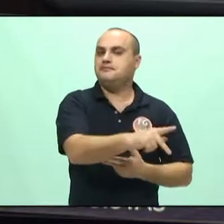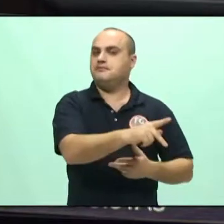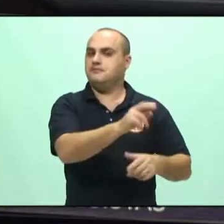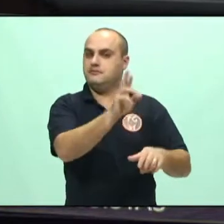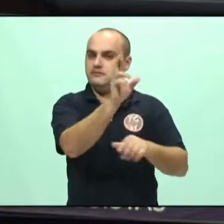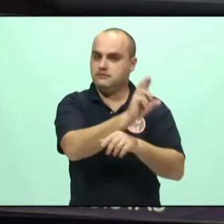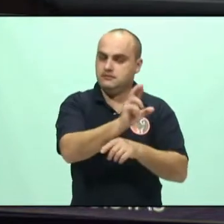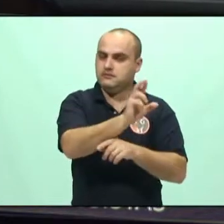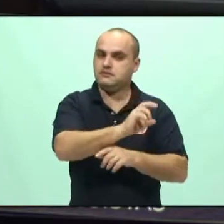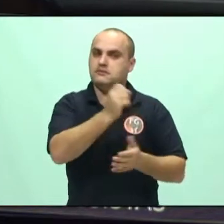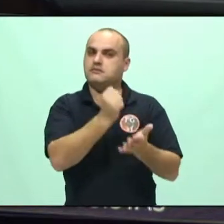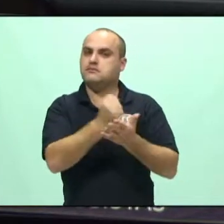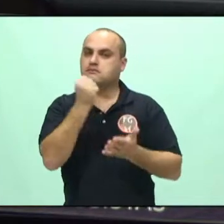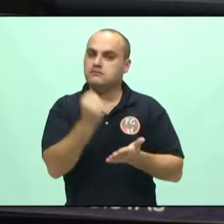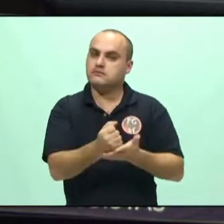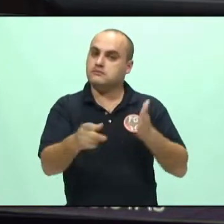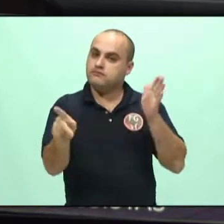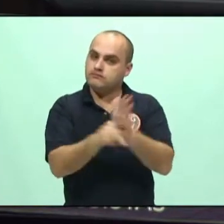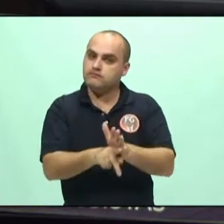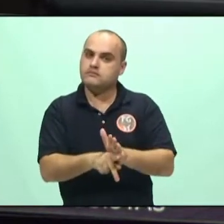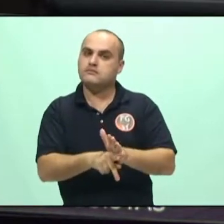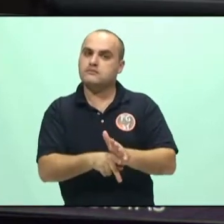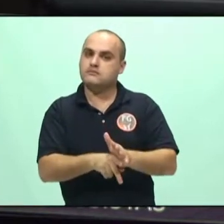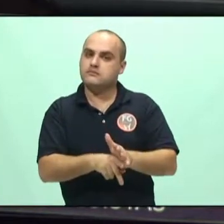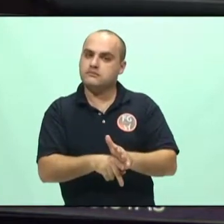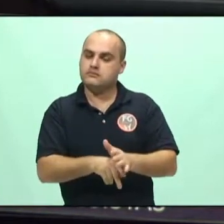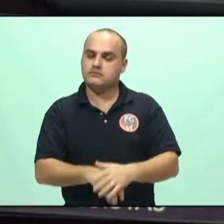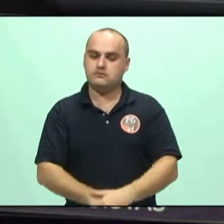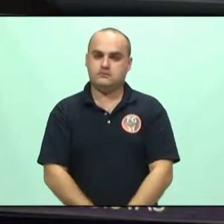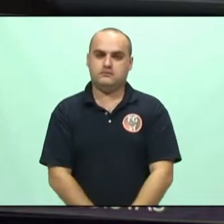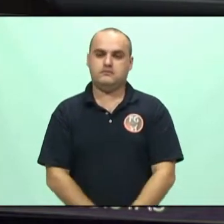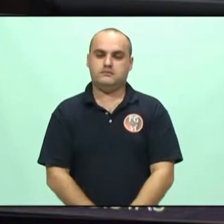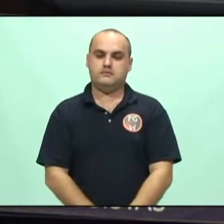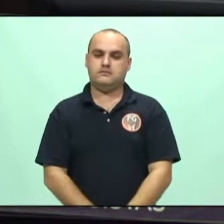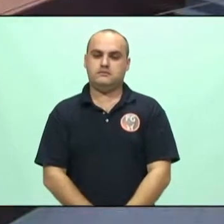a essa fiscalização feita ou mal feita